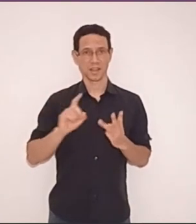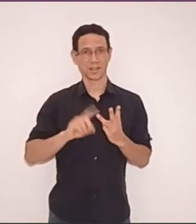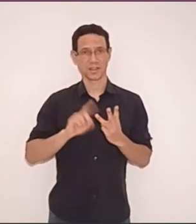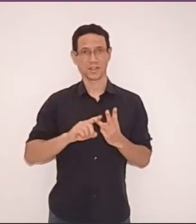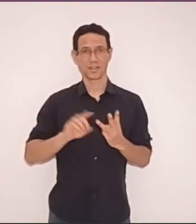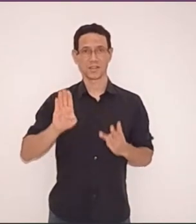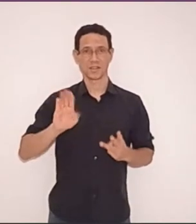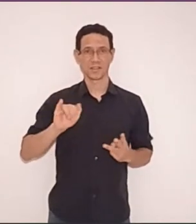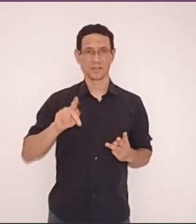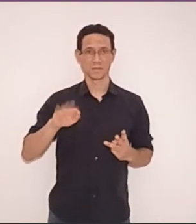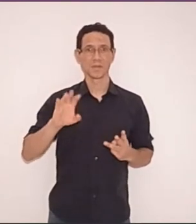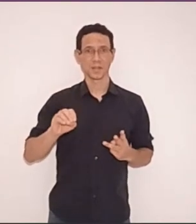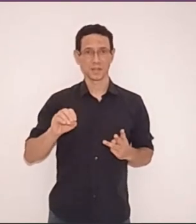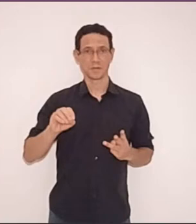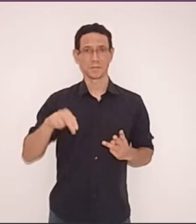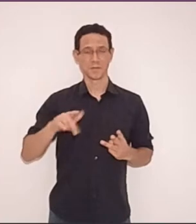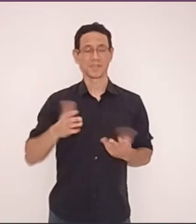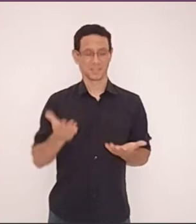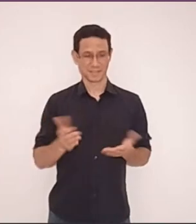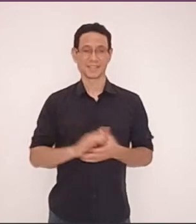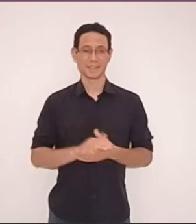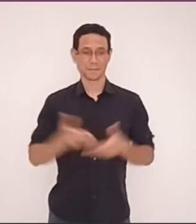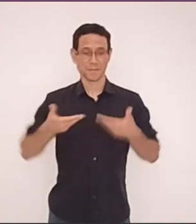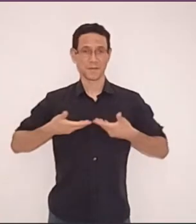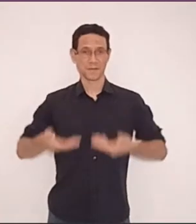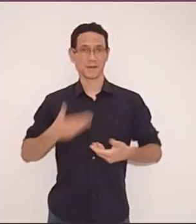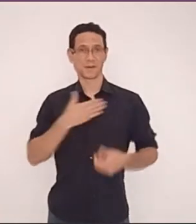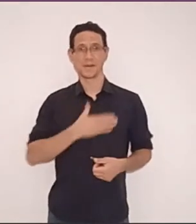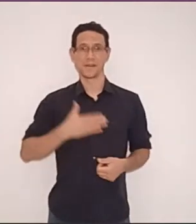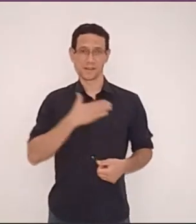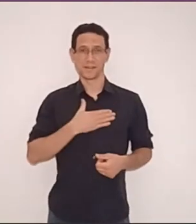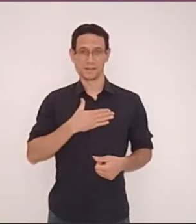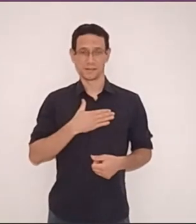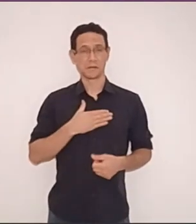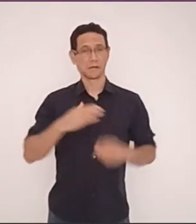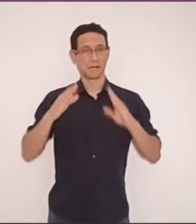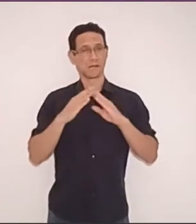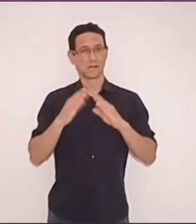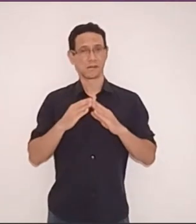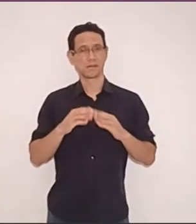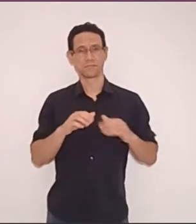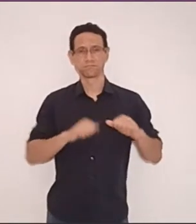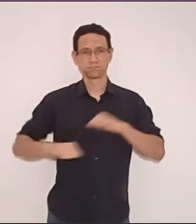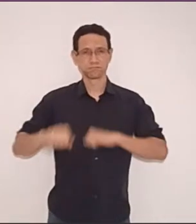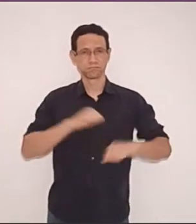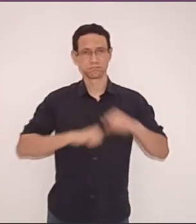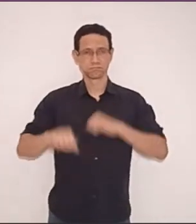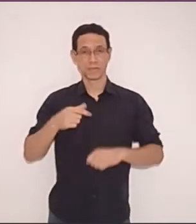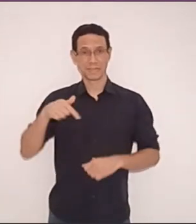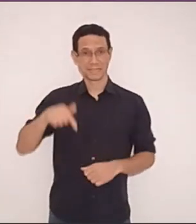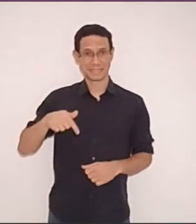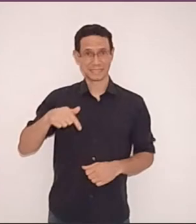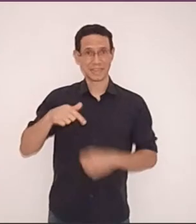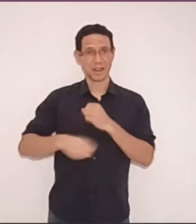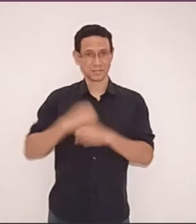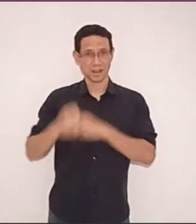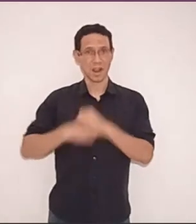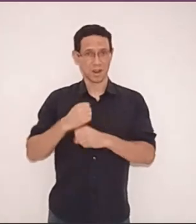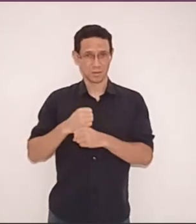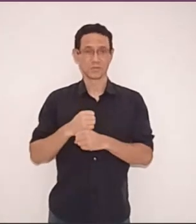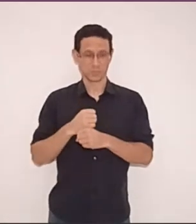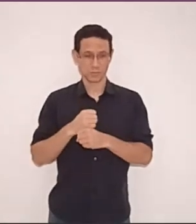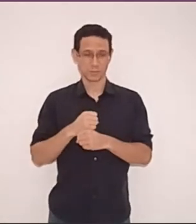feliz com esse convite bom eu fui empregada doméstica durante sete anos né eu nasci no